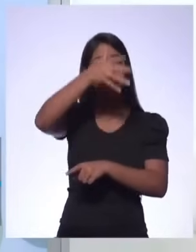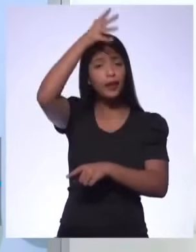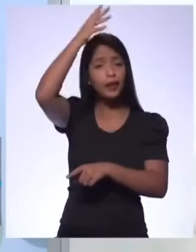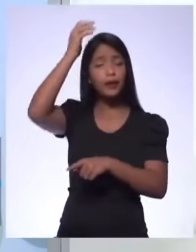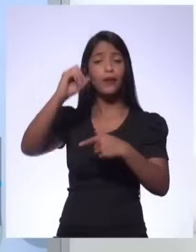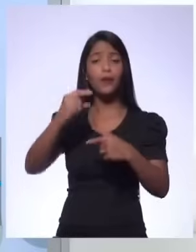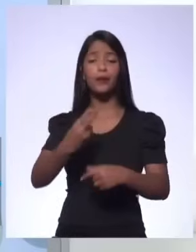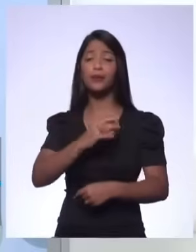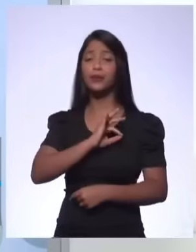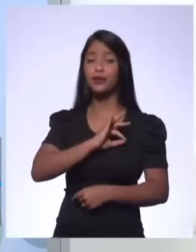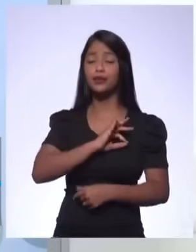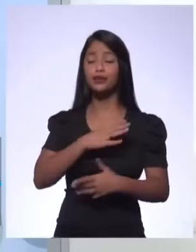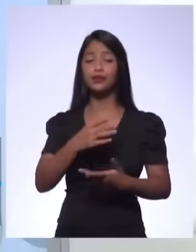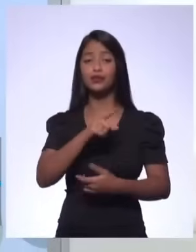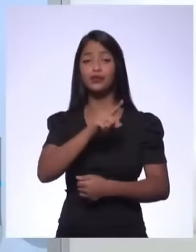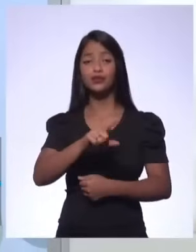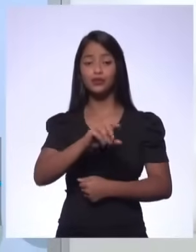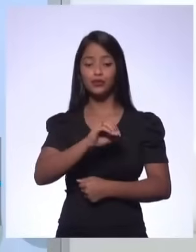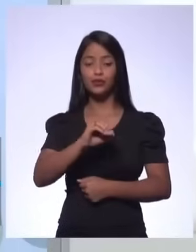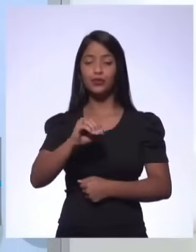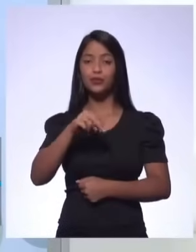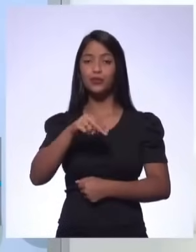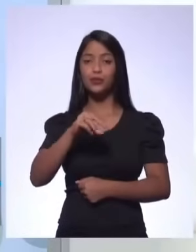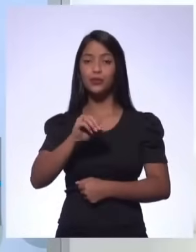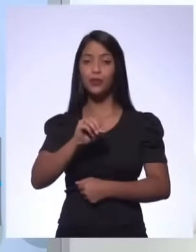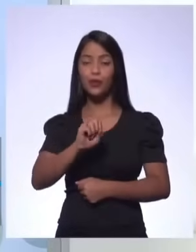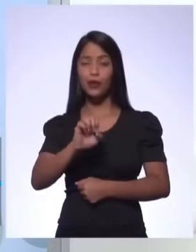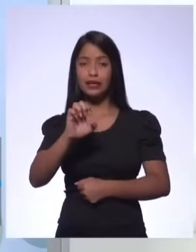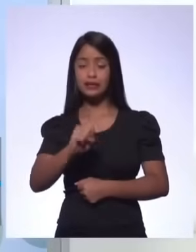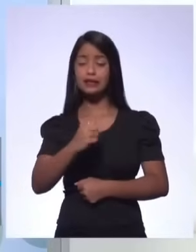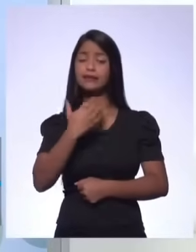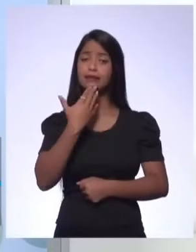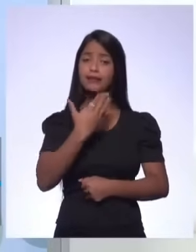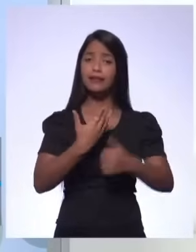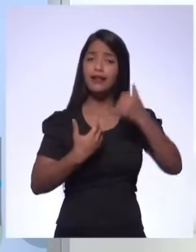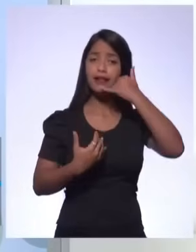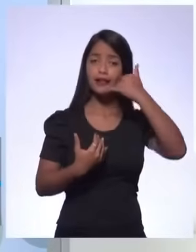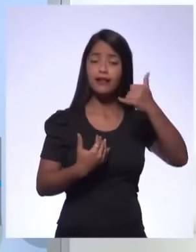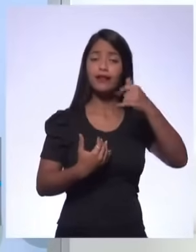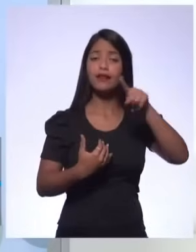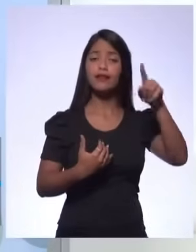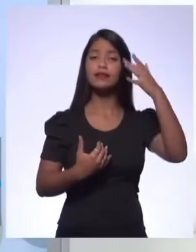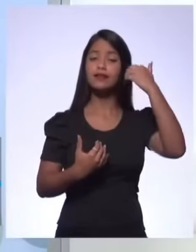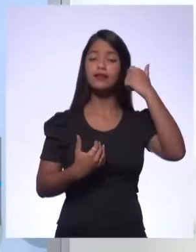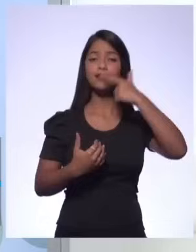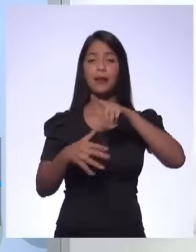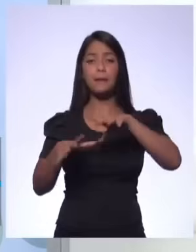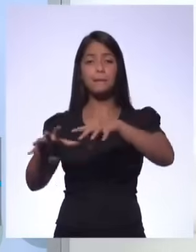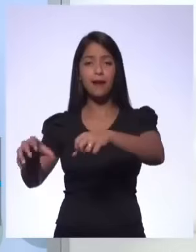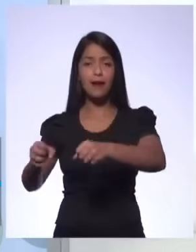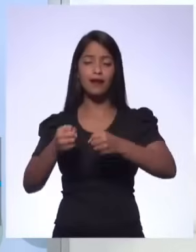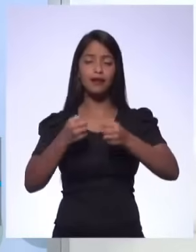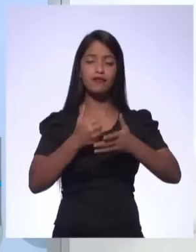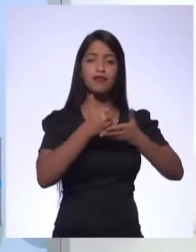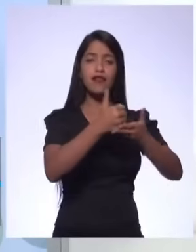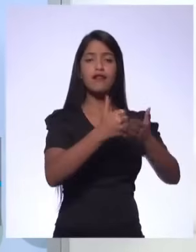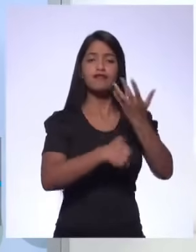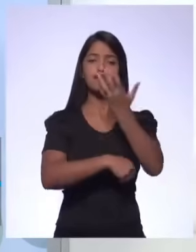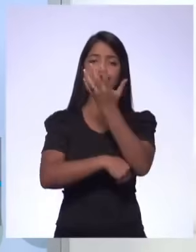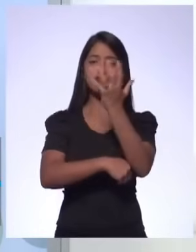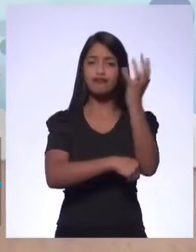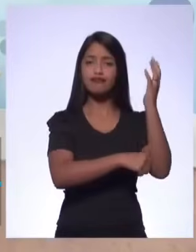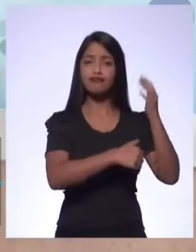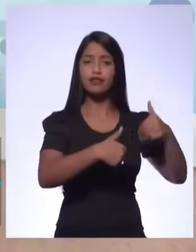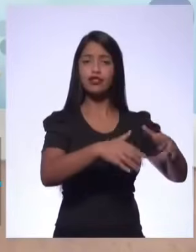que vai pegar, vai saber pegar da forma correta e soltar na natureza no lugar seguro, tá bom? Mas aí, professor, por favor.